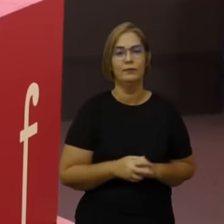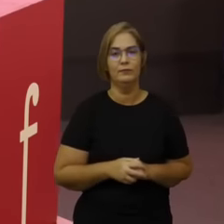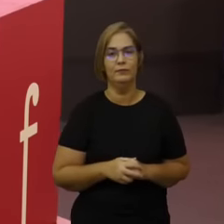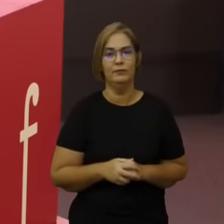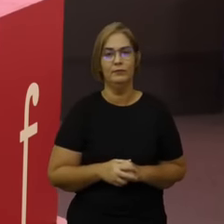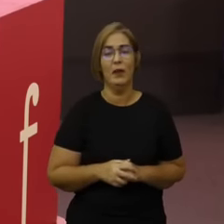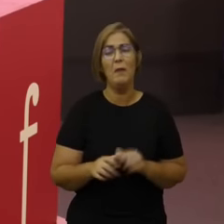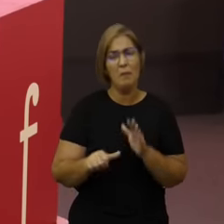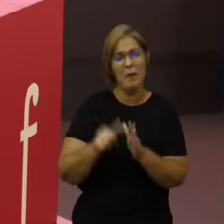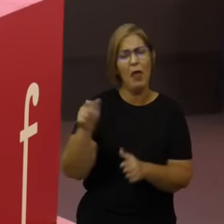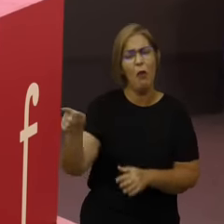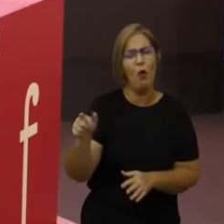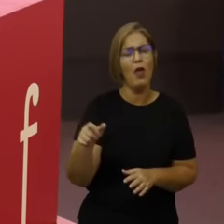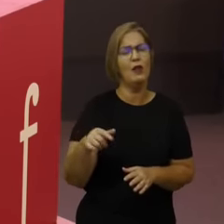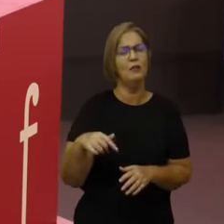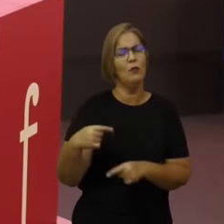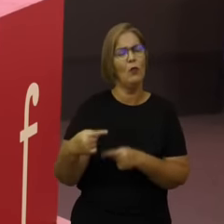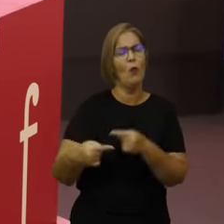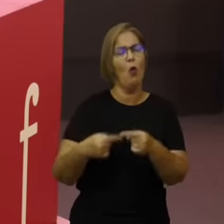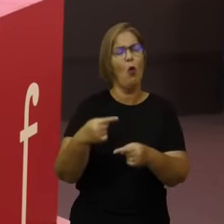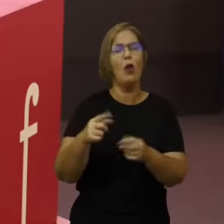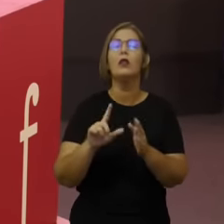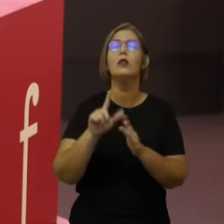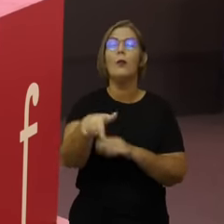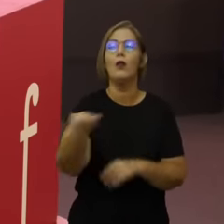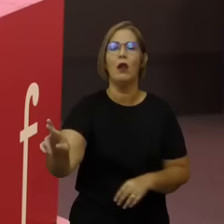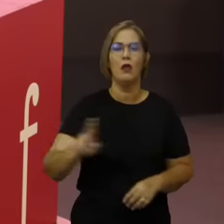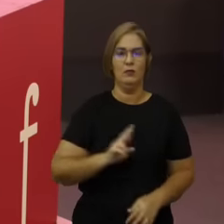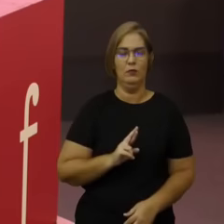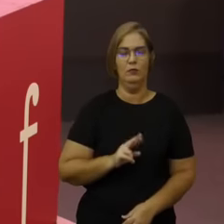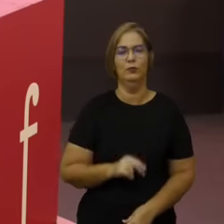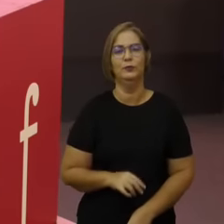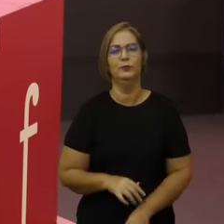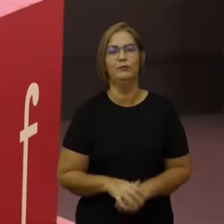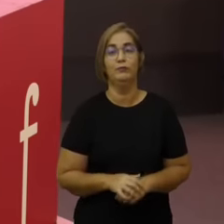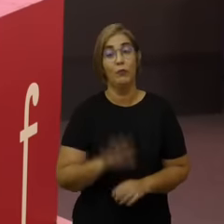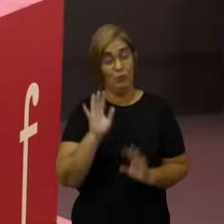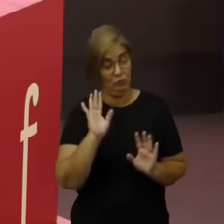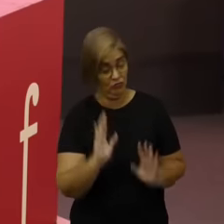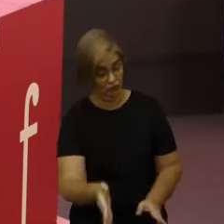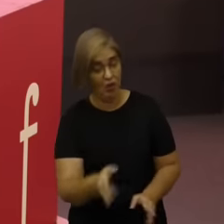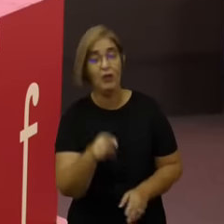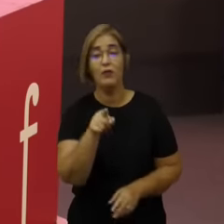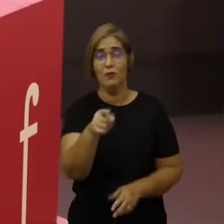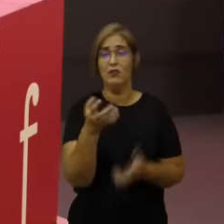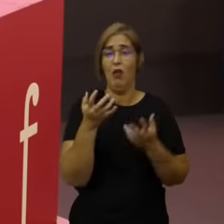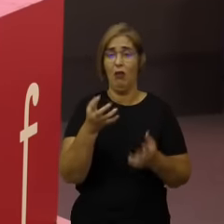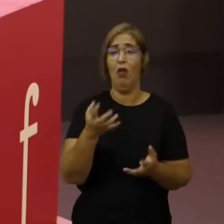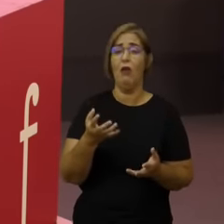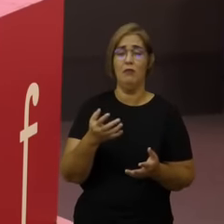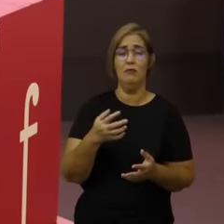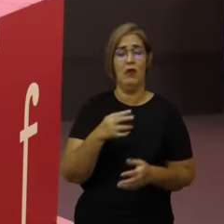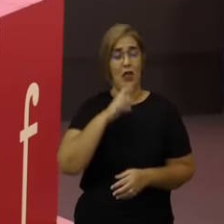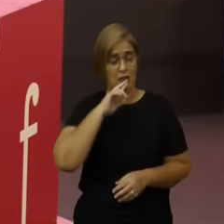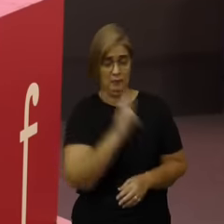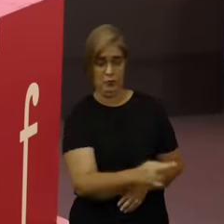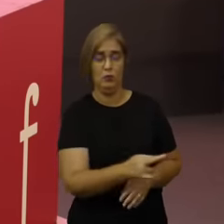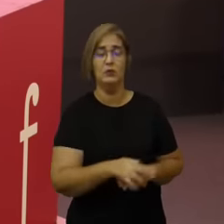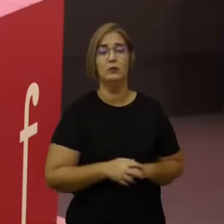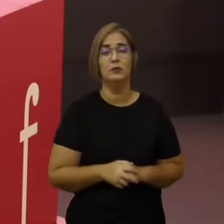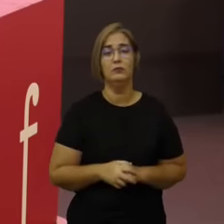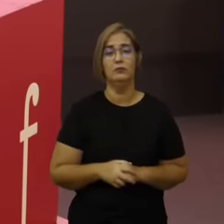hesita e depois ele responde: "Bem, já que o senhor insiste, então